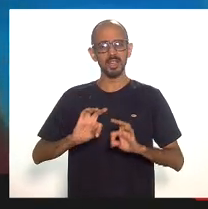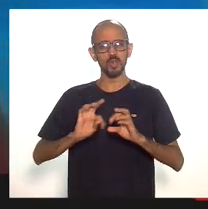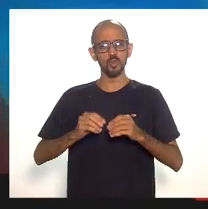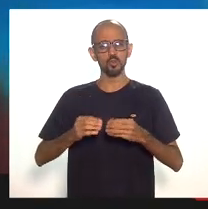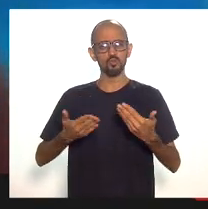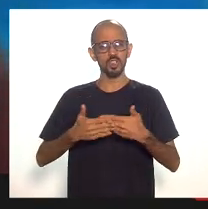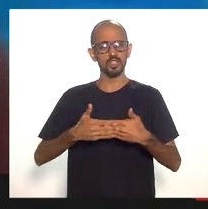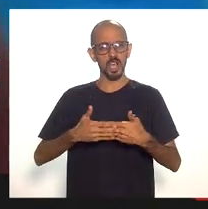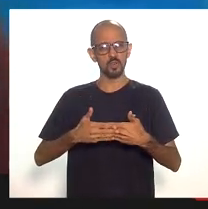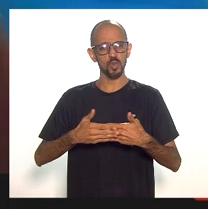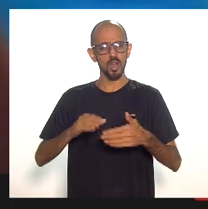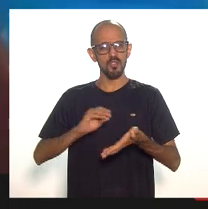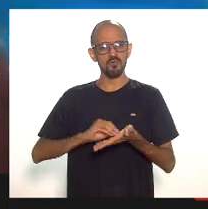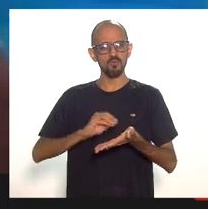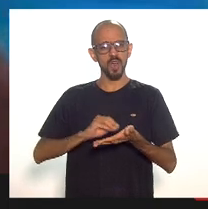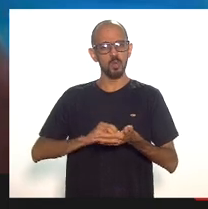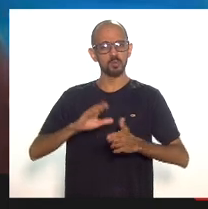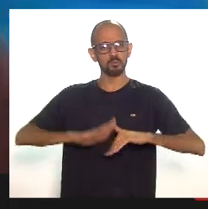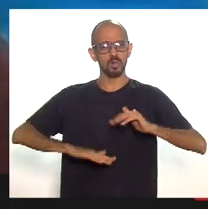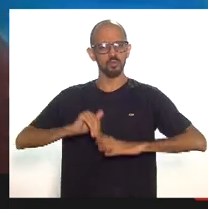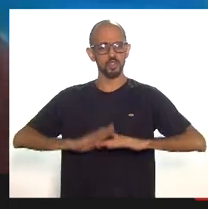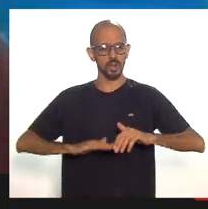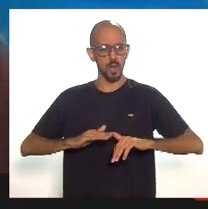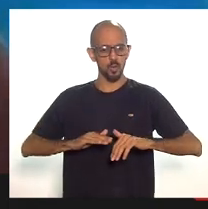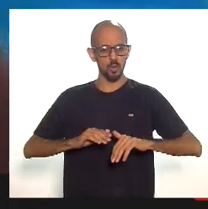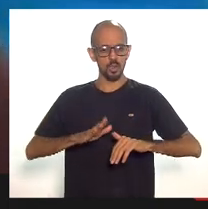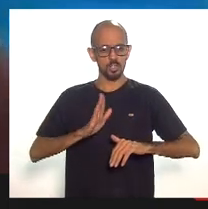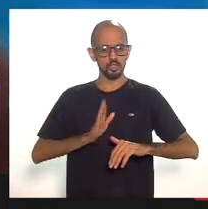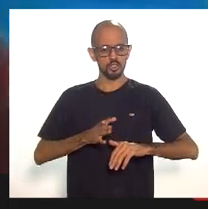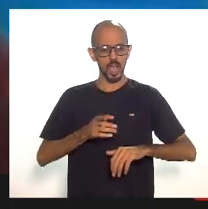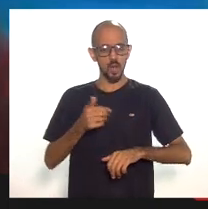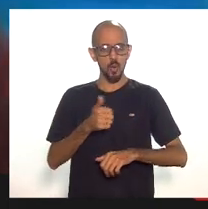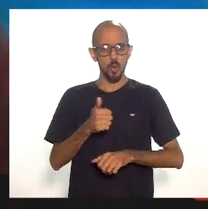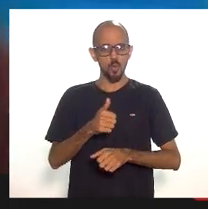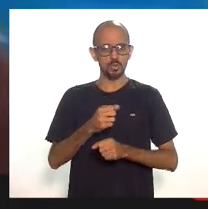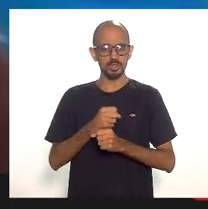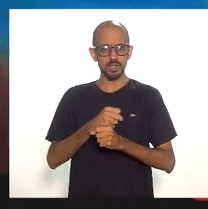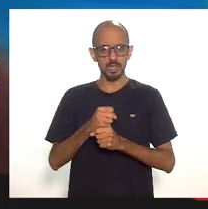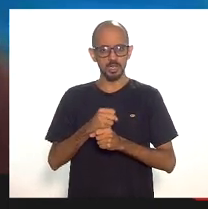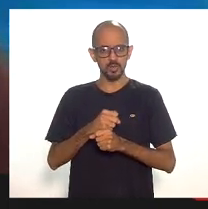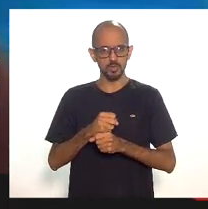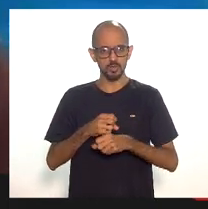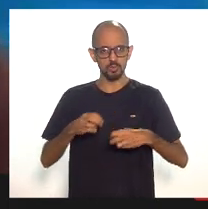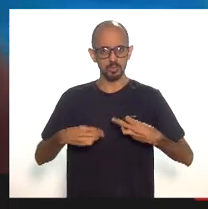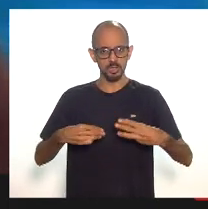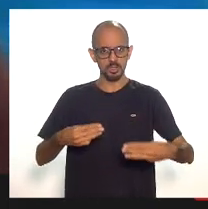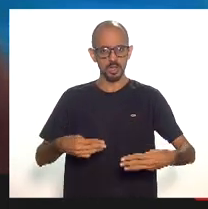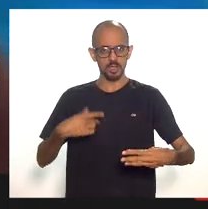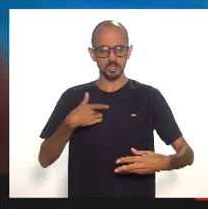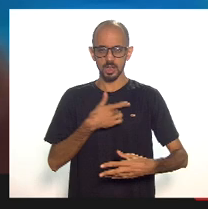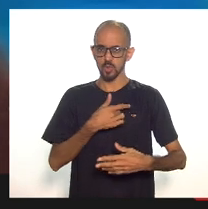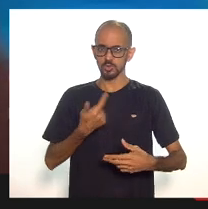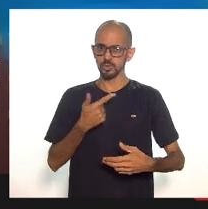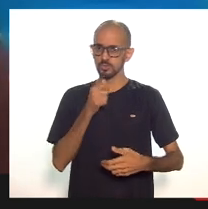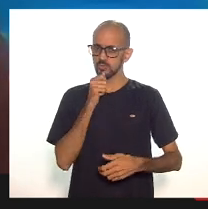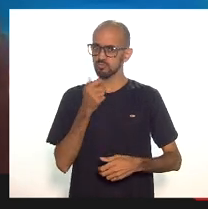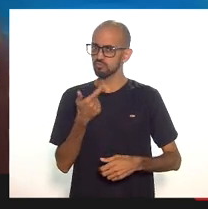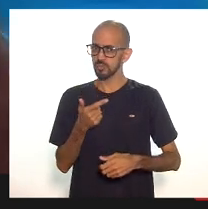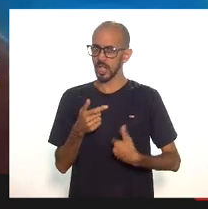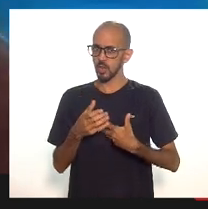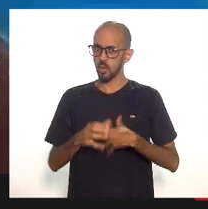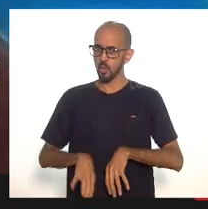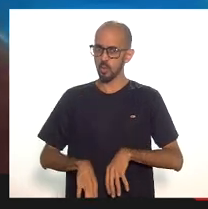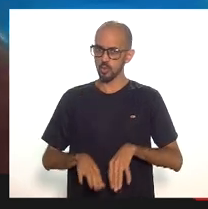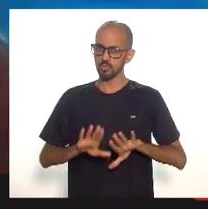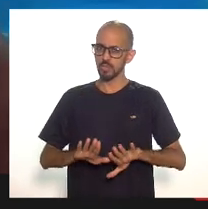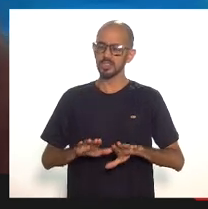de pessoal, mas não houve possibilidade em anos, né? Há mais de 11 anos que o Ministério da Saúde não faz um concurso, etc., sabe tudo isso. Mas numa situação